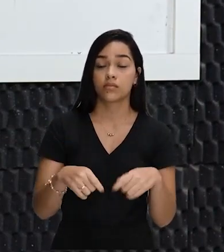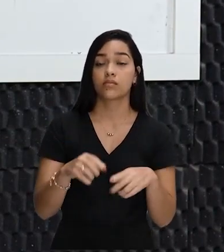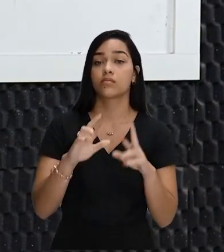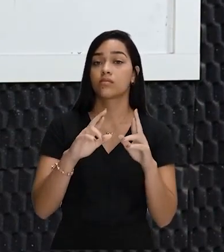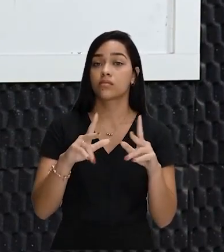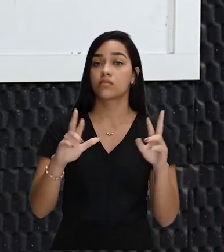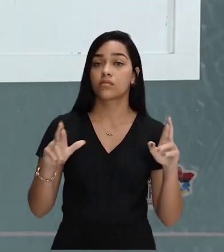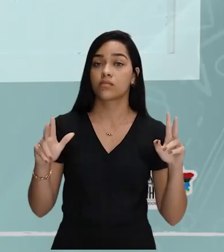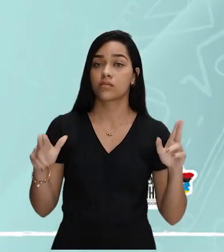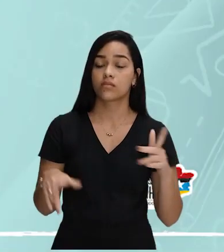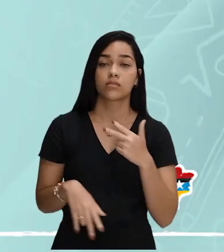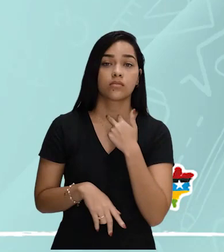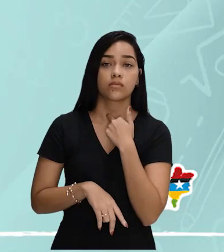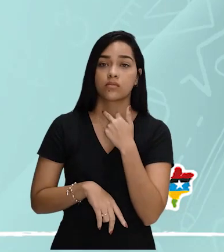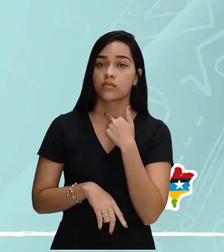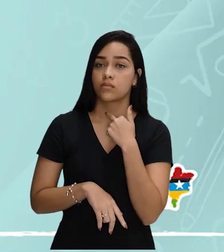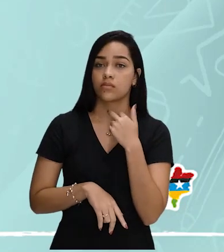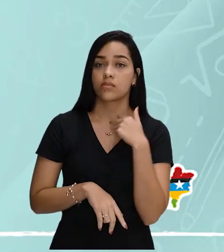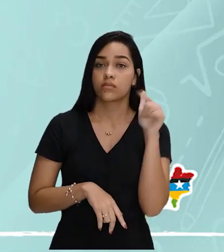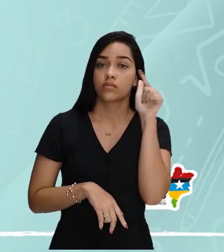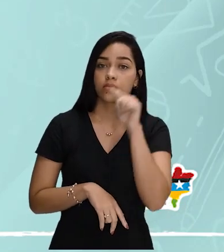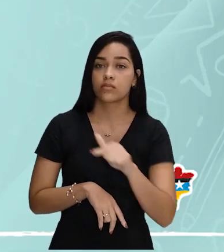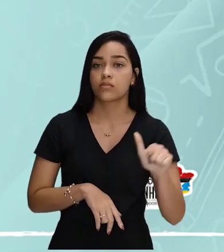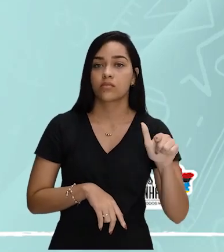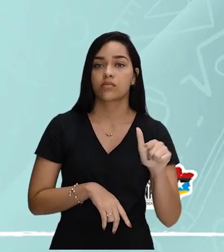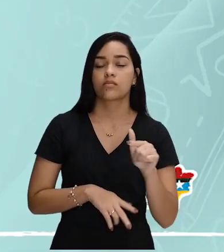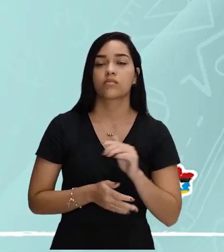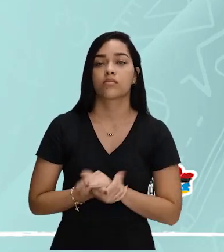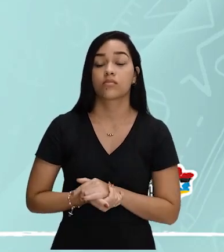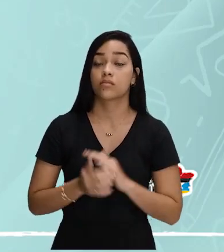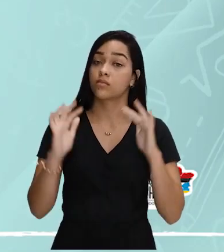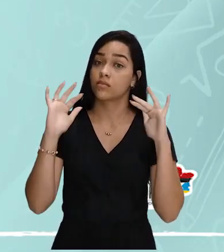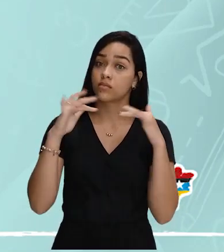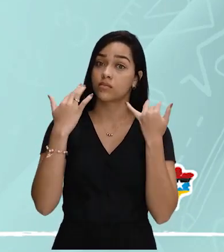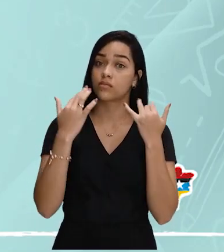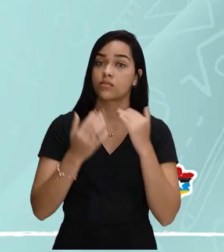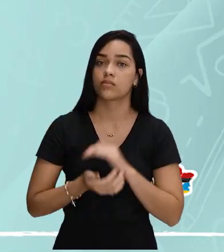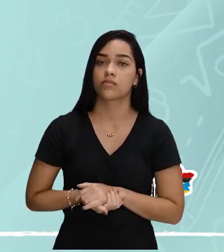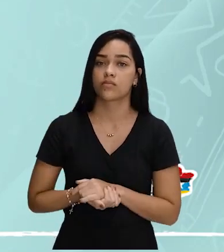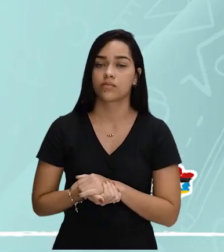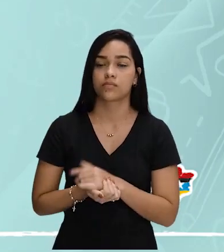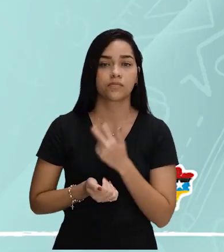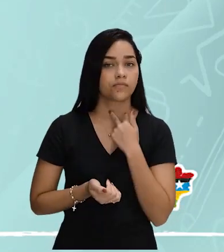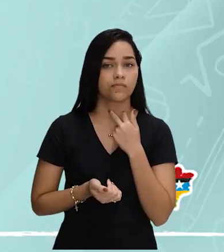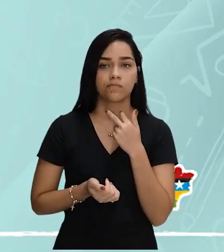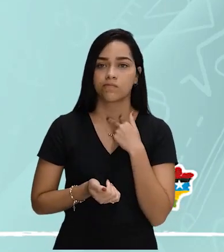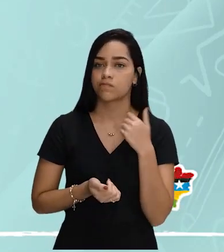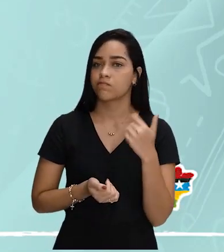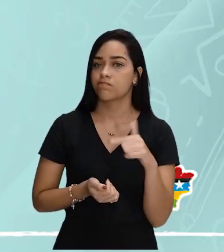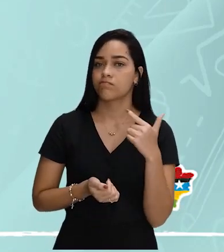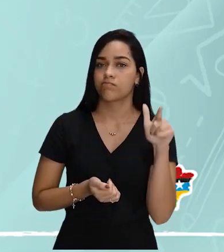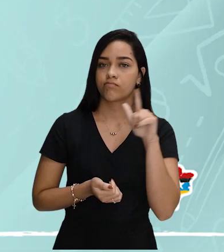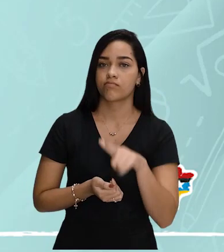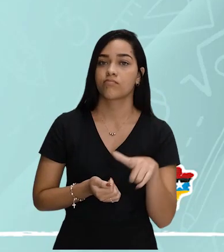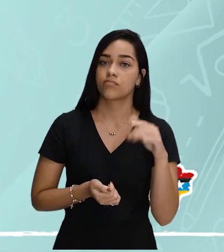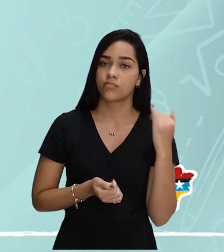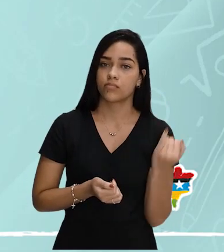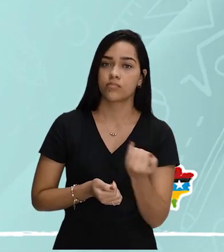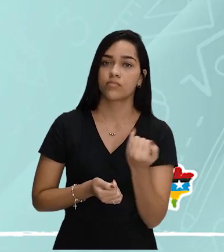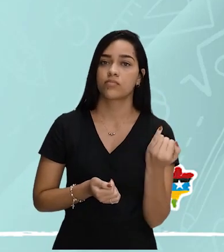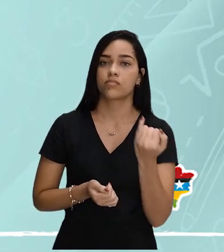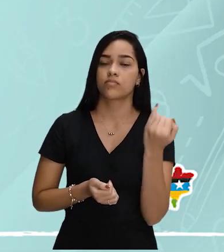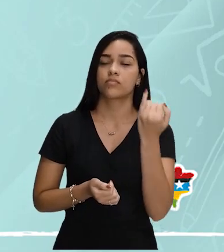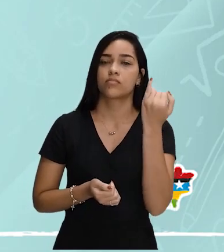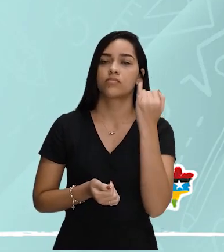são distintos não pode haver repetição de uma presta bem atenção nesses detalhes tá que é importante